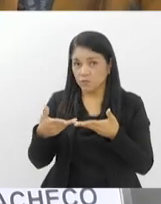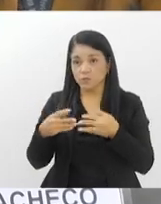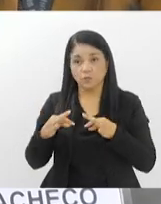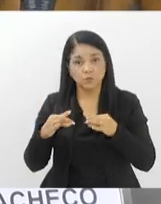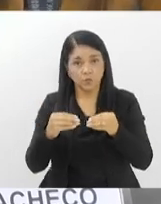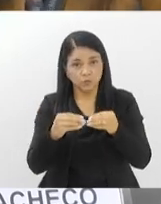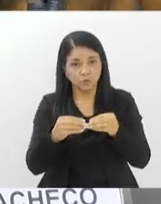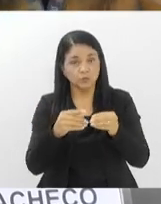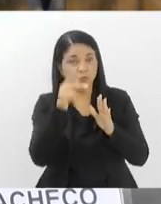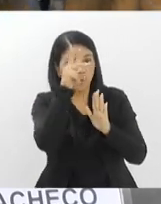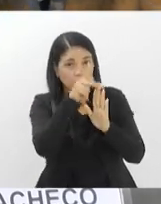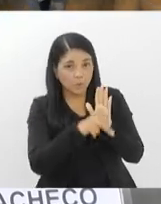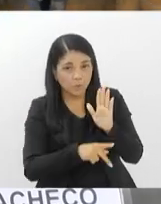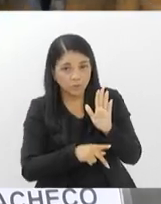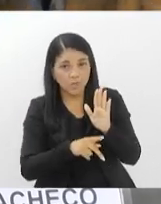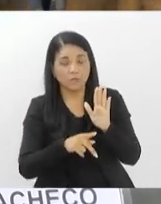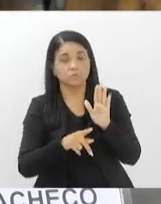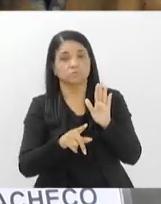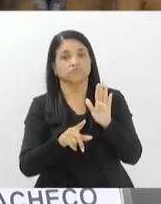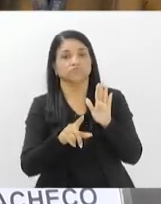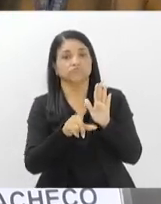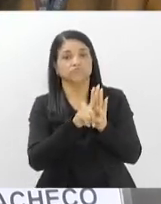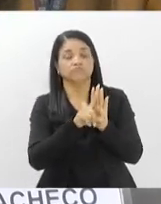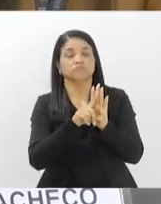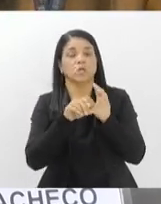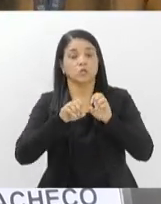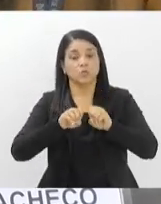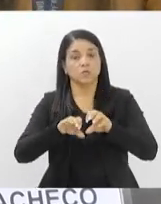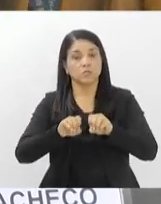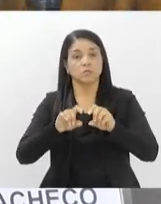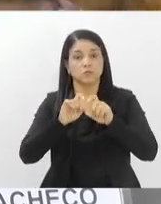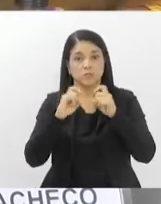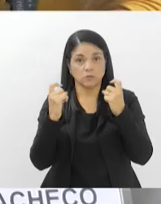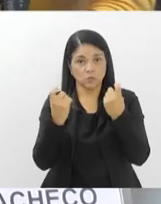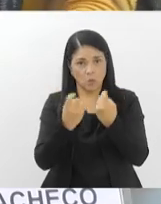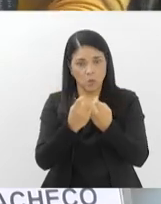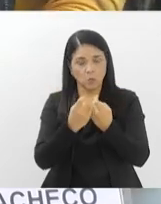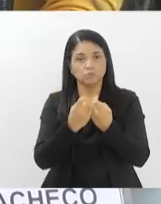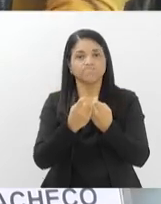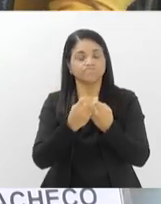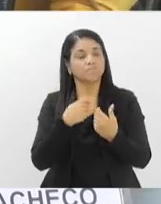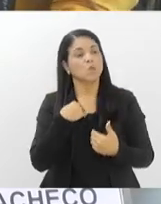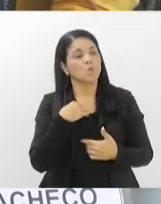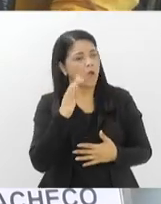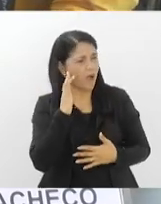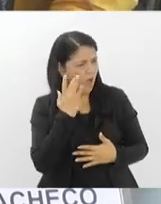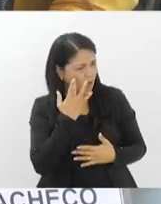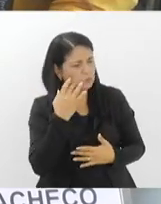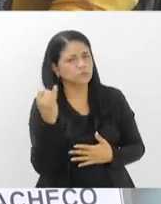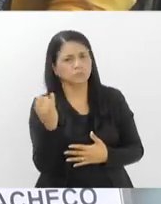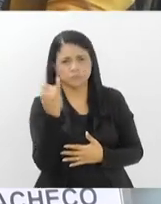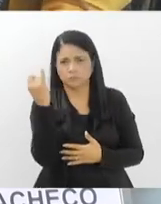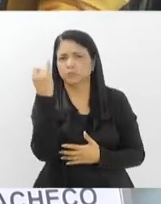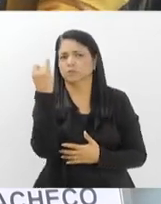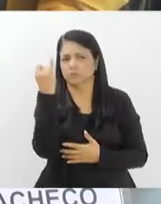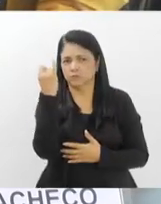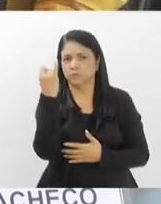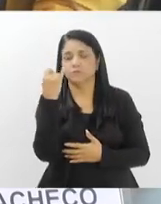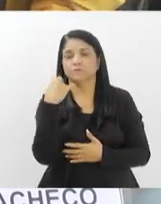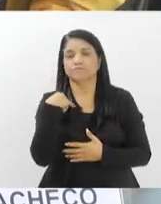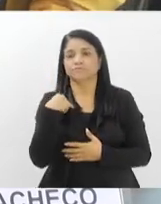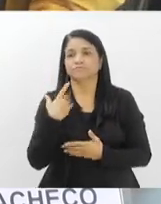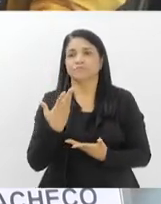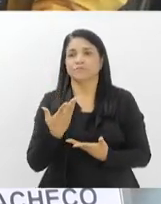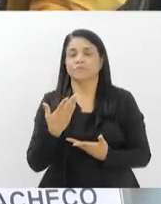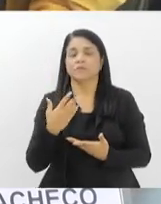um projeto conjunto de educação sexual. Não há dúvida. Eu acho que é importante e ajuda muito a coautoria. A